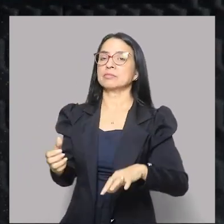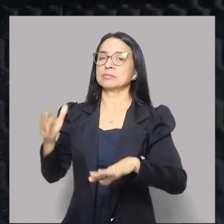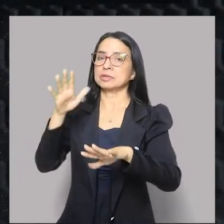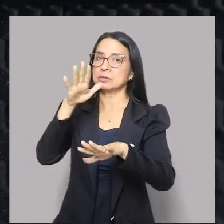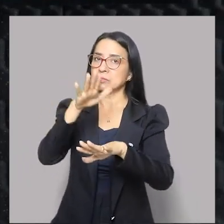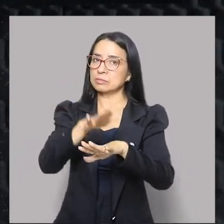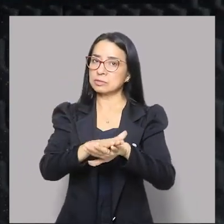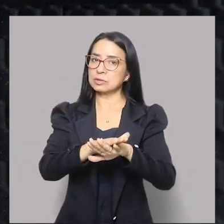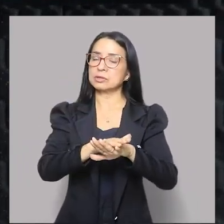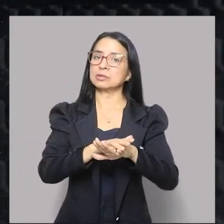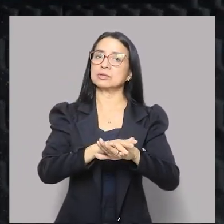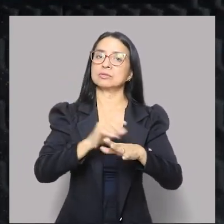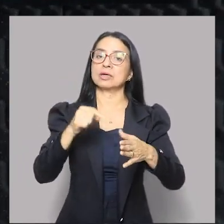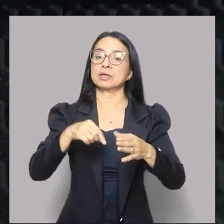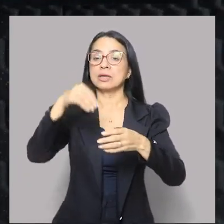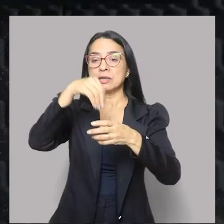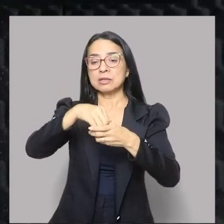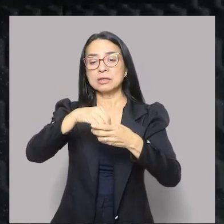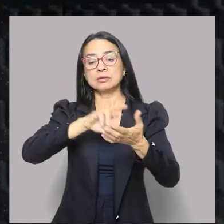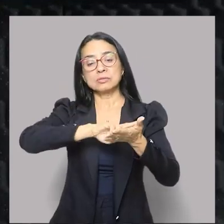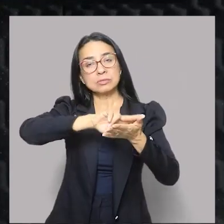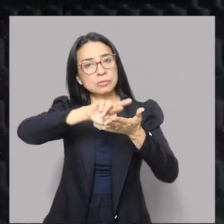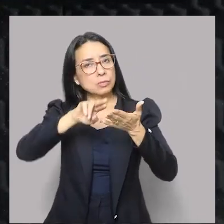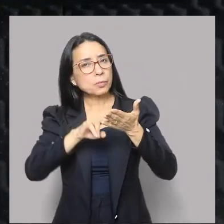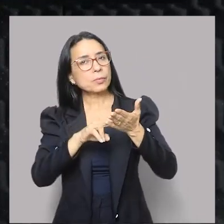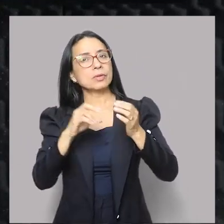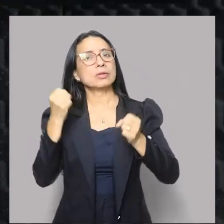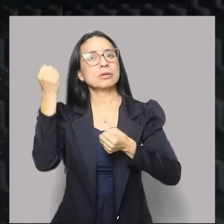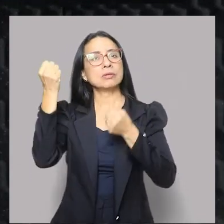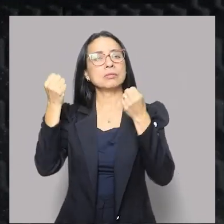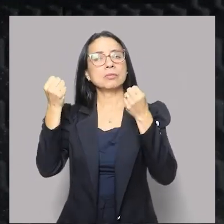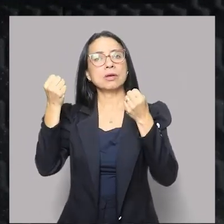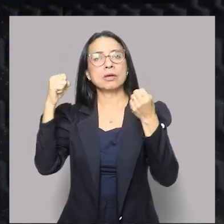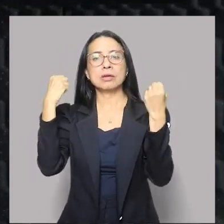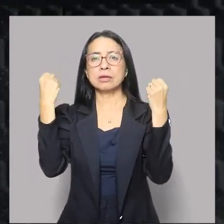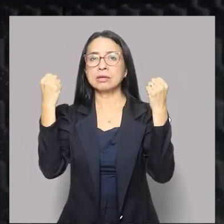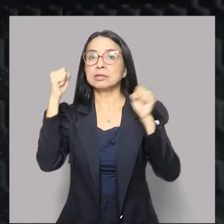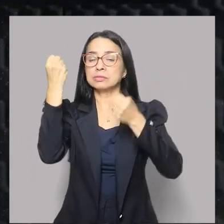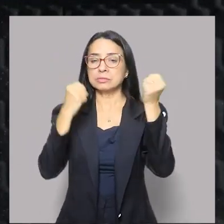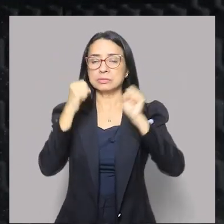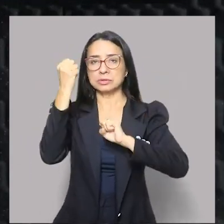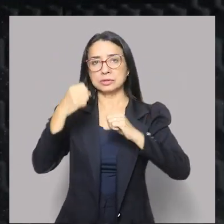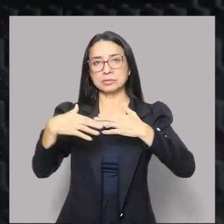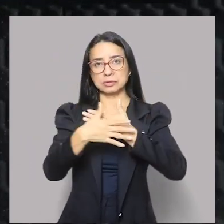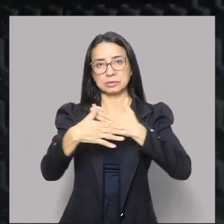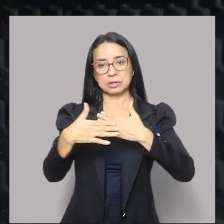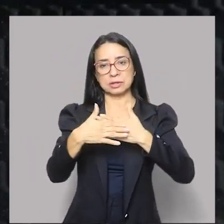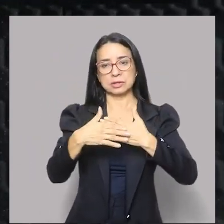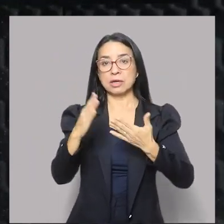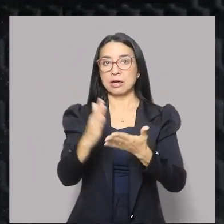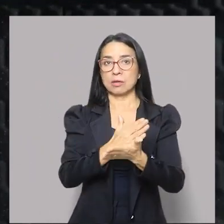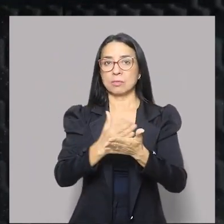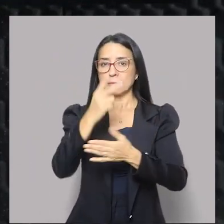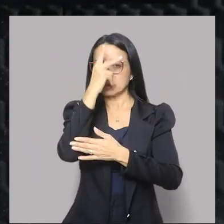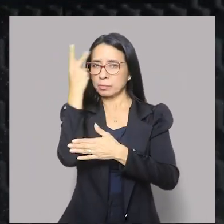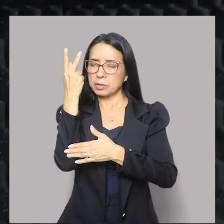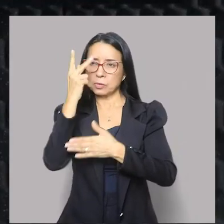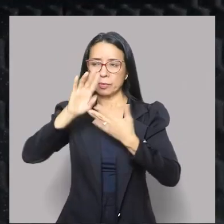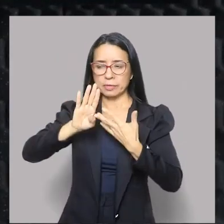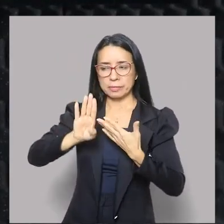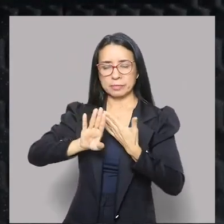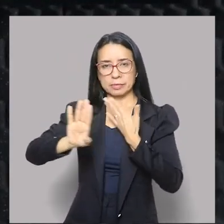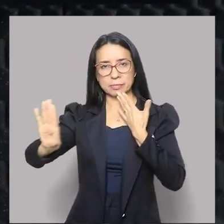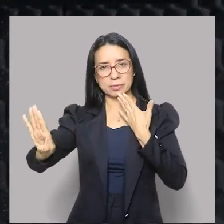do desenho industrial das cidades. E certas pessoas estavam praticamente fragmentadas,